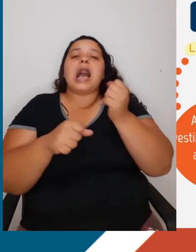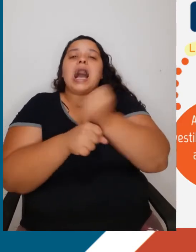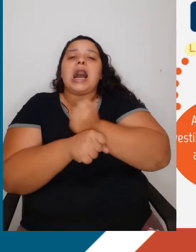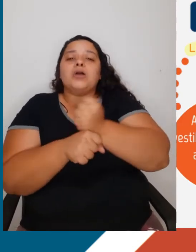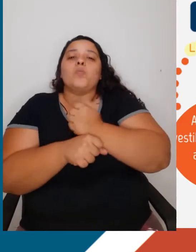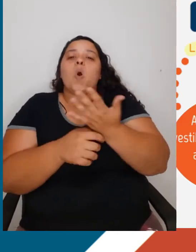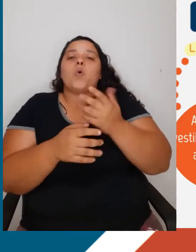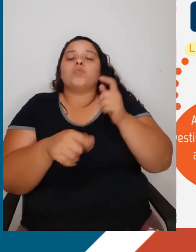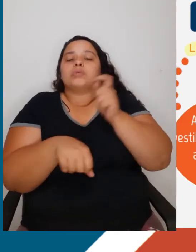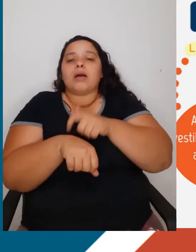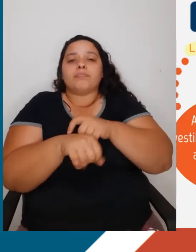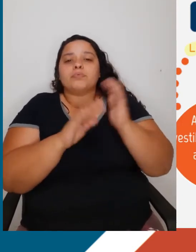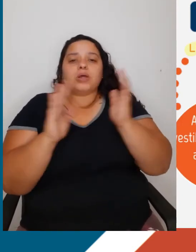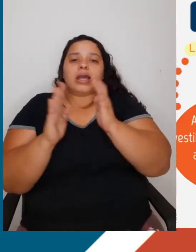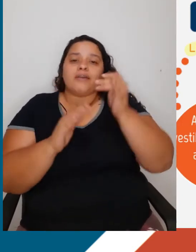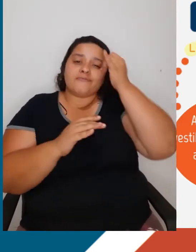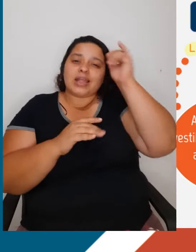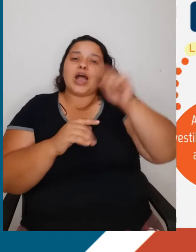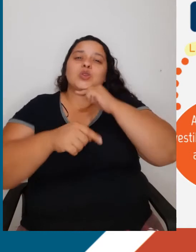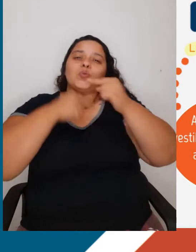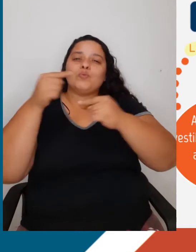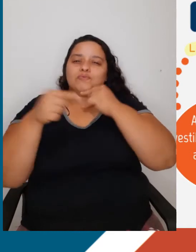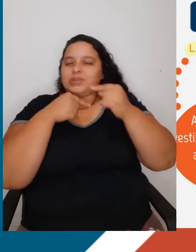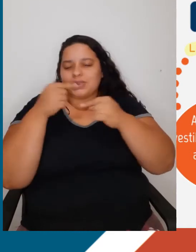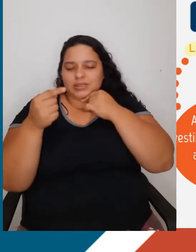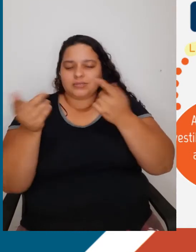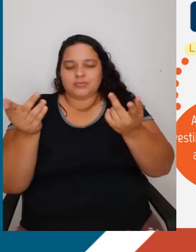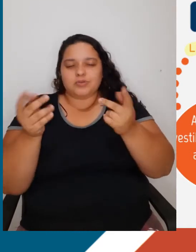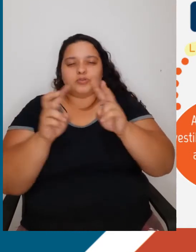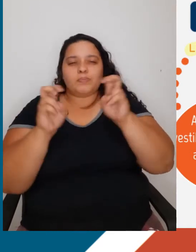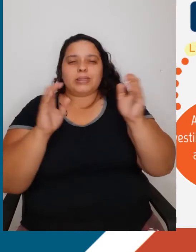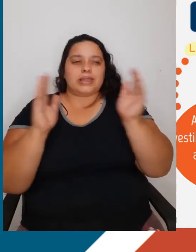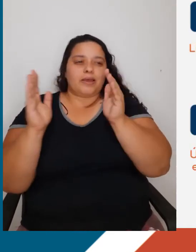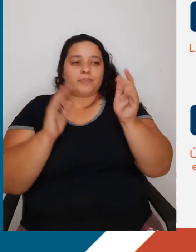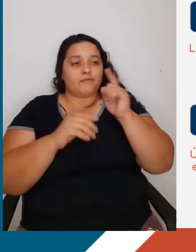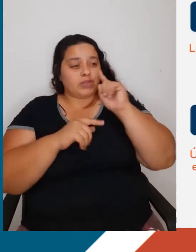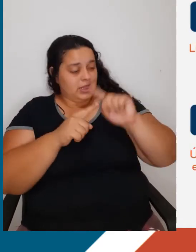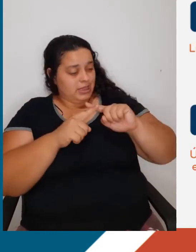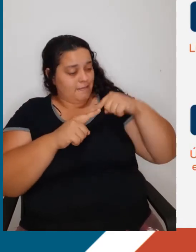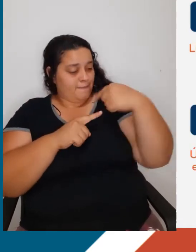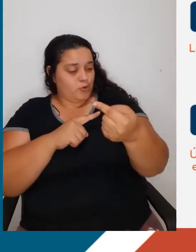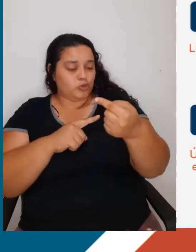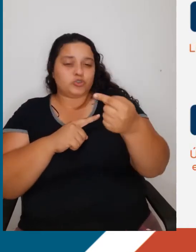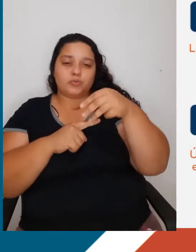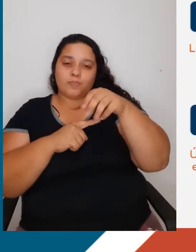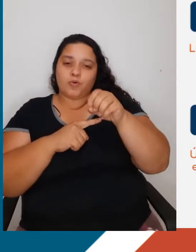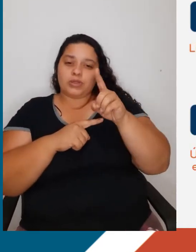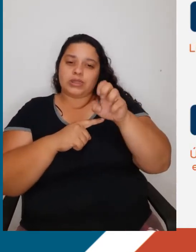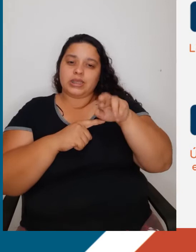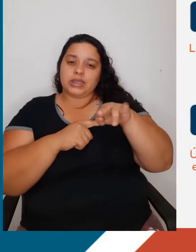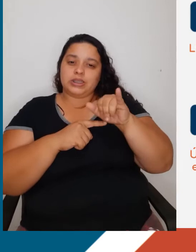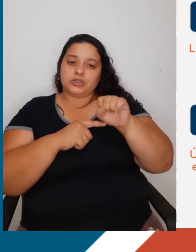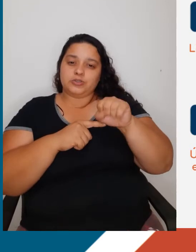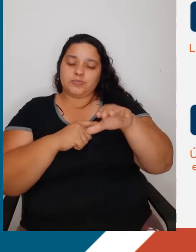obras de referência para não gerar dúvidas sobre o período demarcado. O nome pós-modernismo também é visto